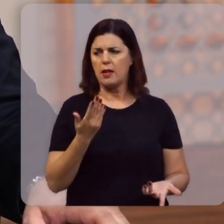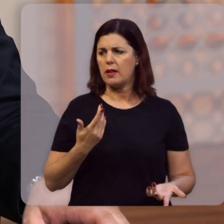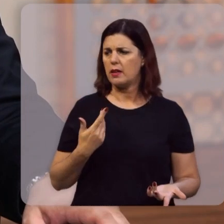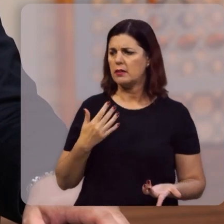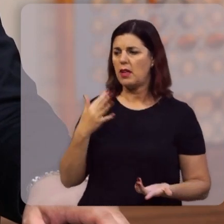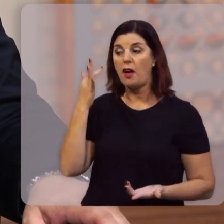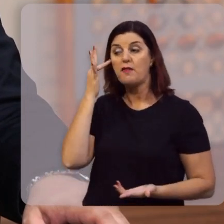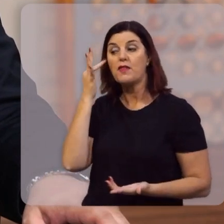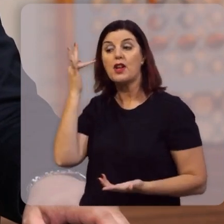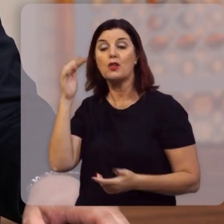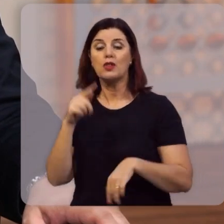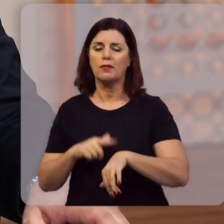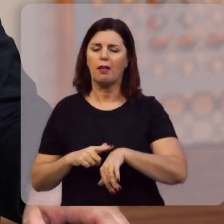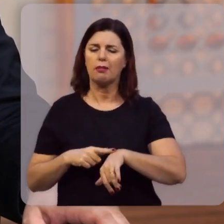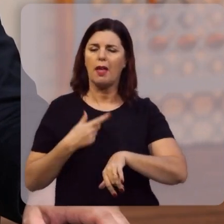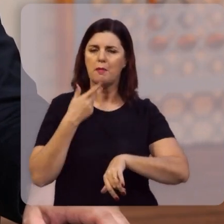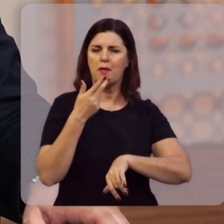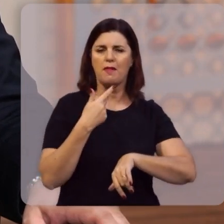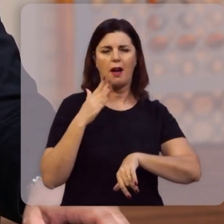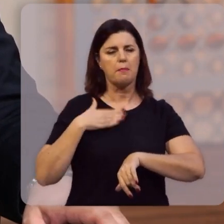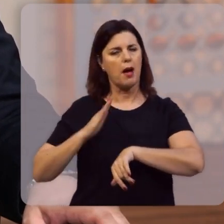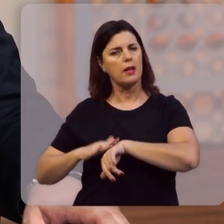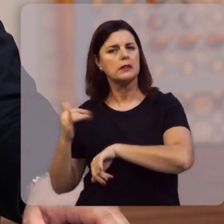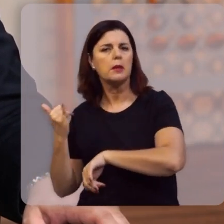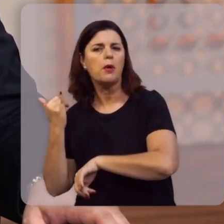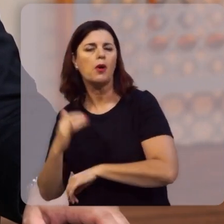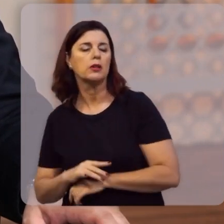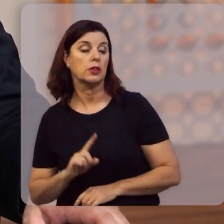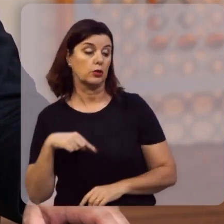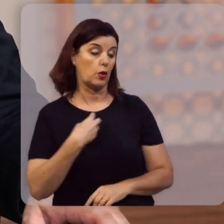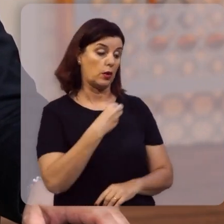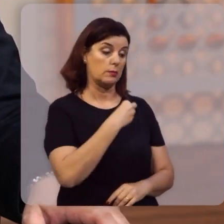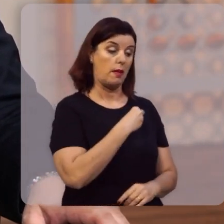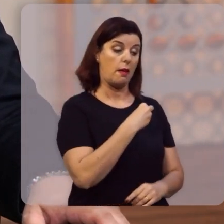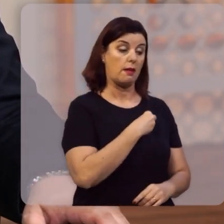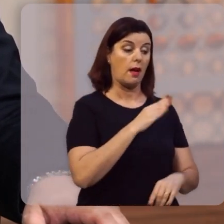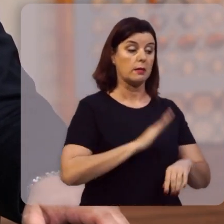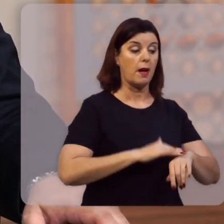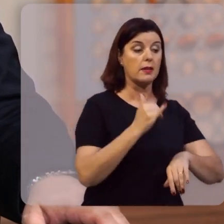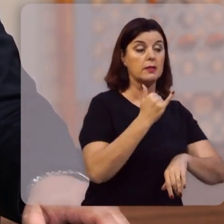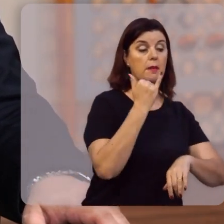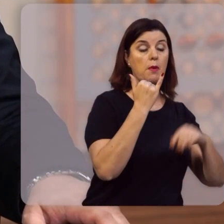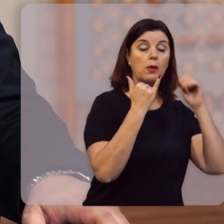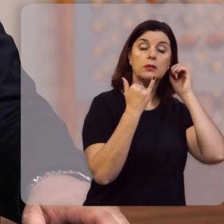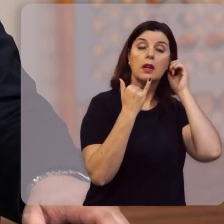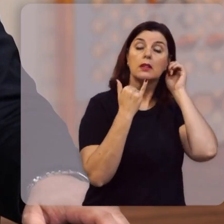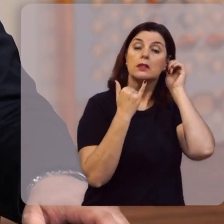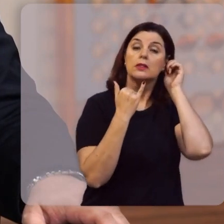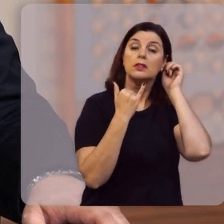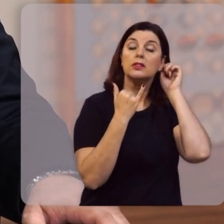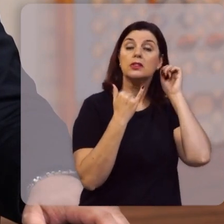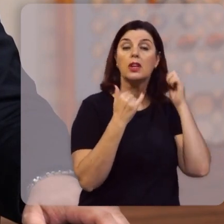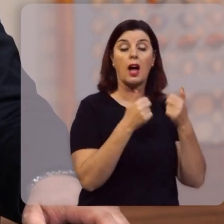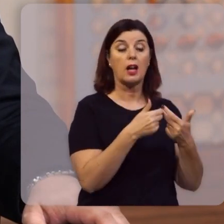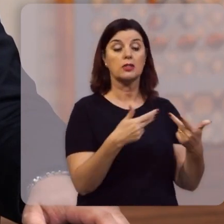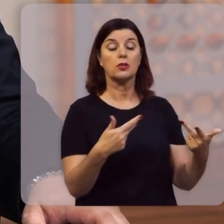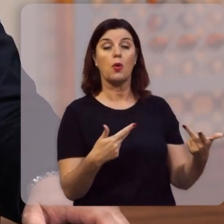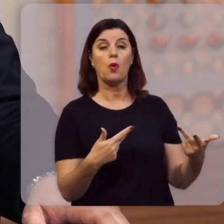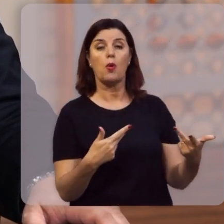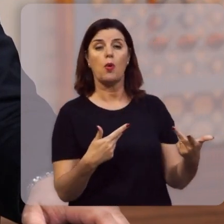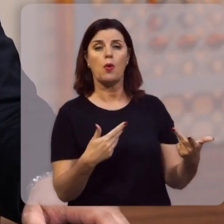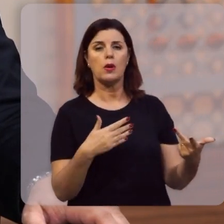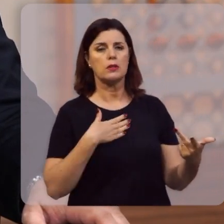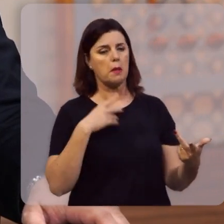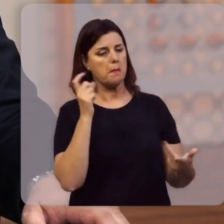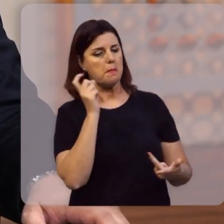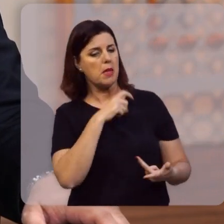a filosofia deste tempo diz, ou nós, como pecadores, damos mais ouvidos àquilo que, aparentemente, conforme